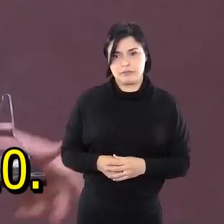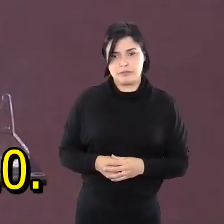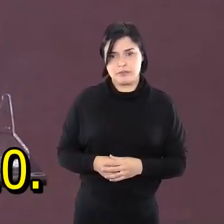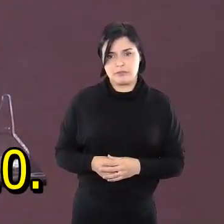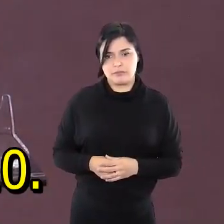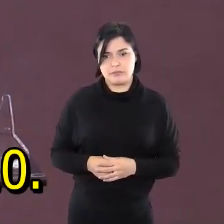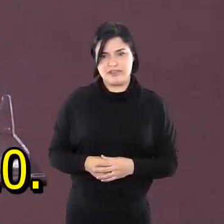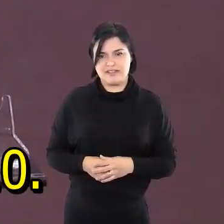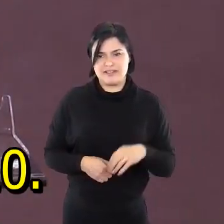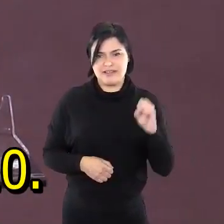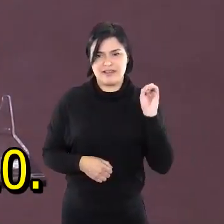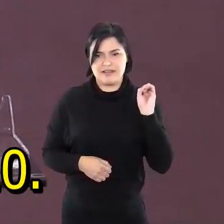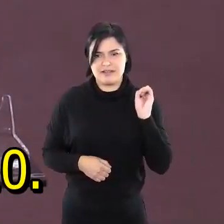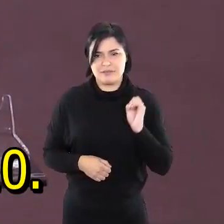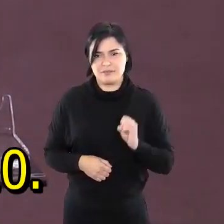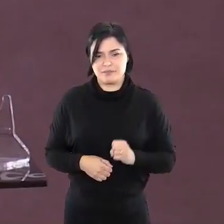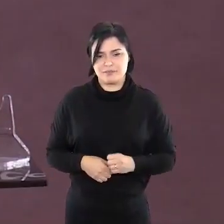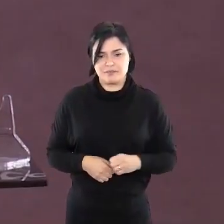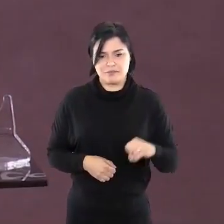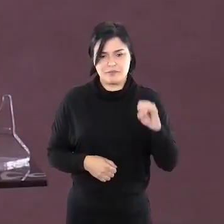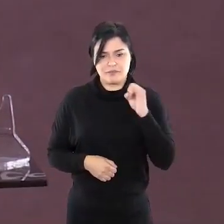Isaías 41, versículo 10,